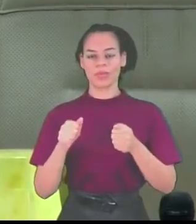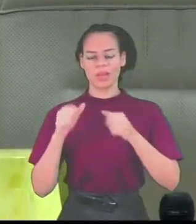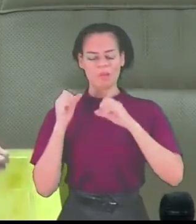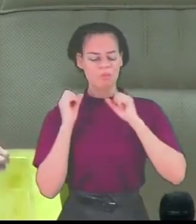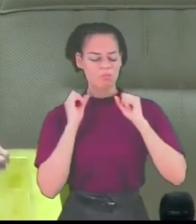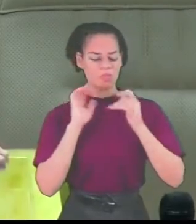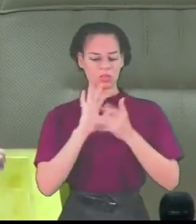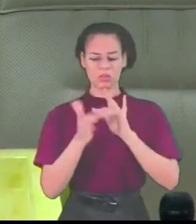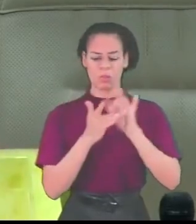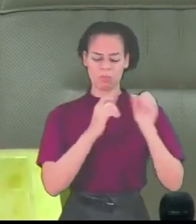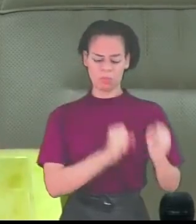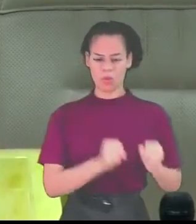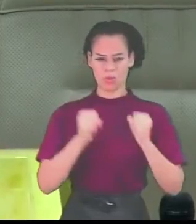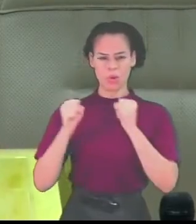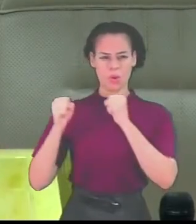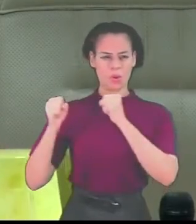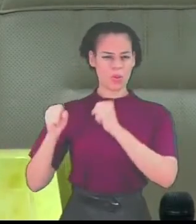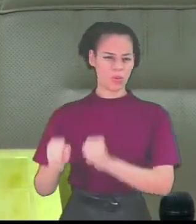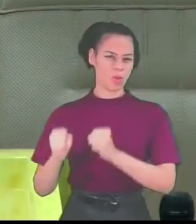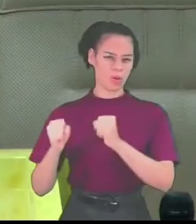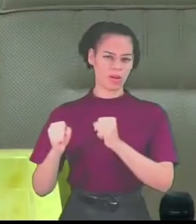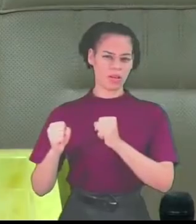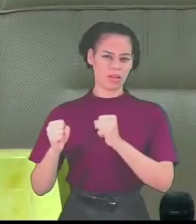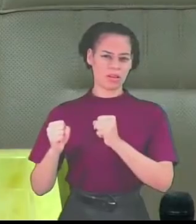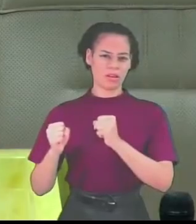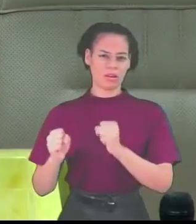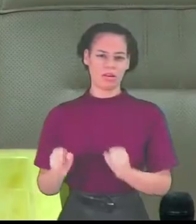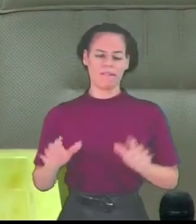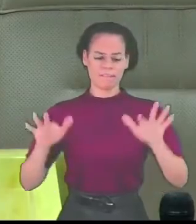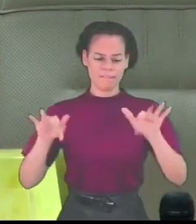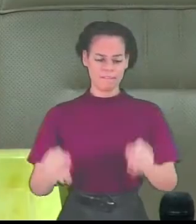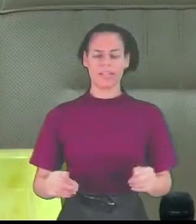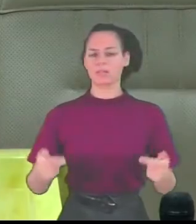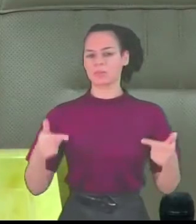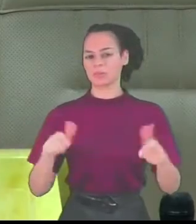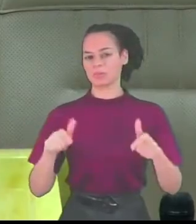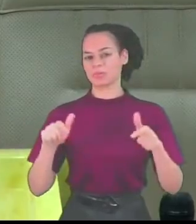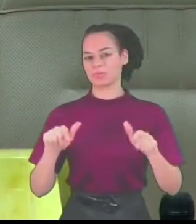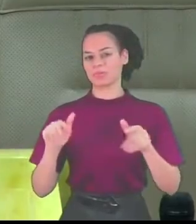poderoso e ele é infinito aleluia